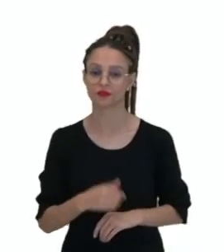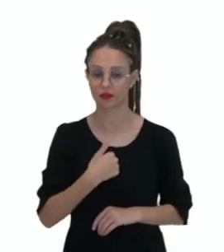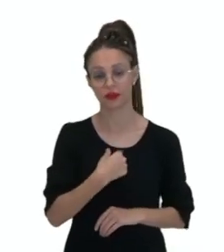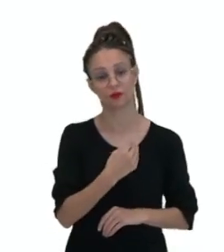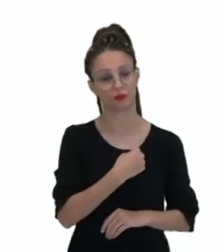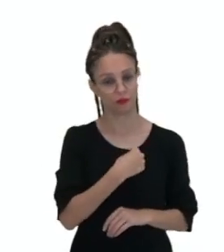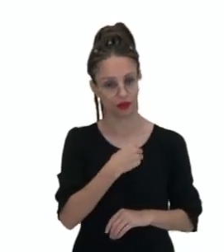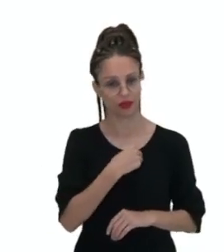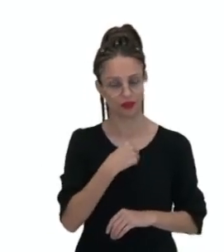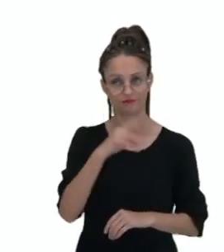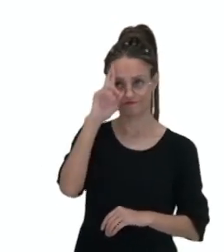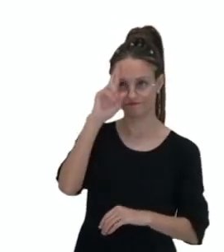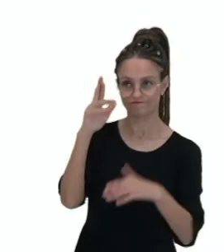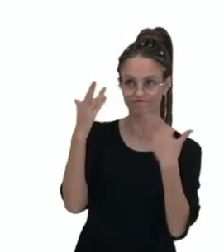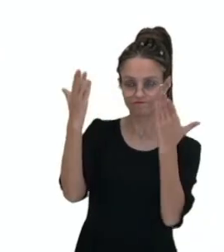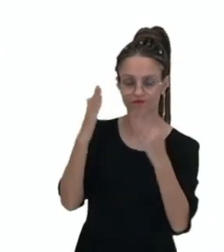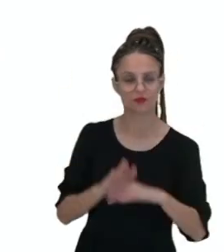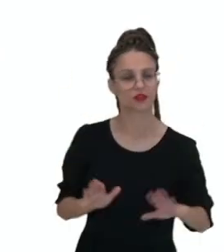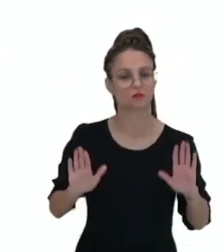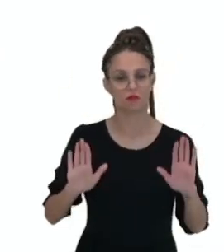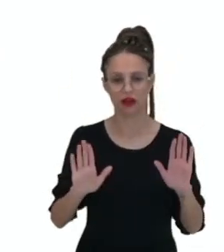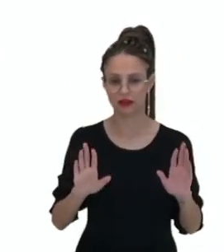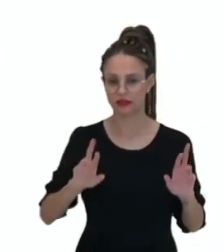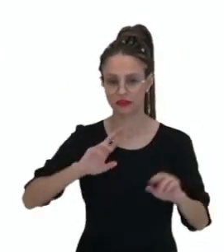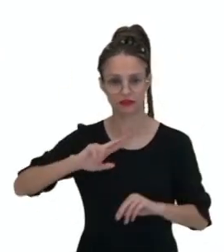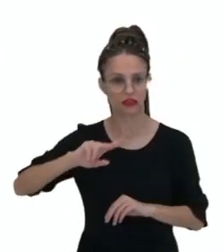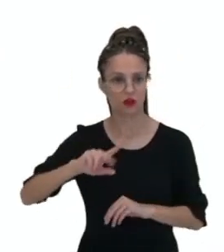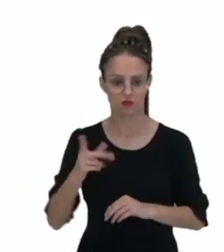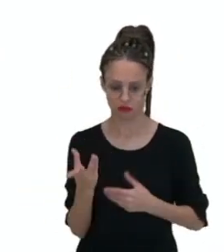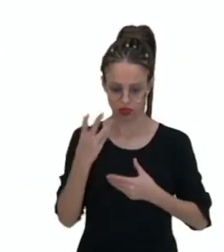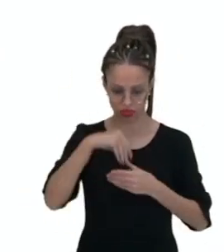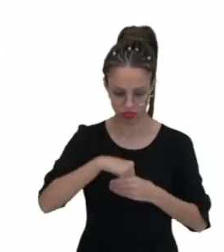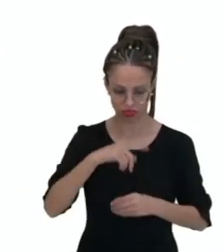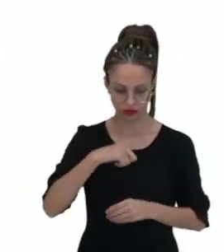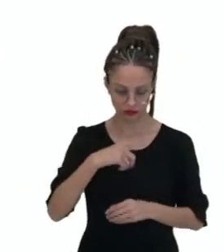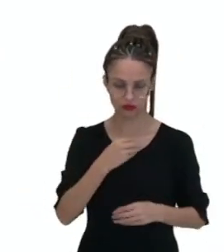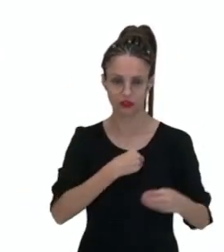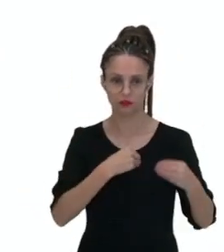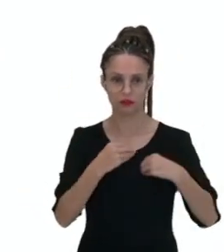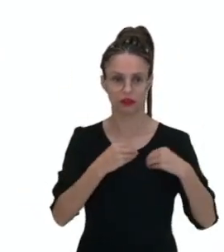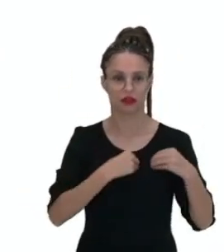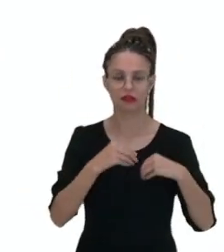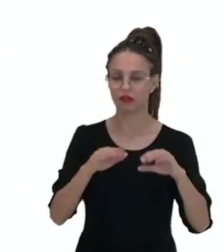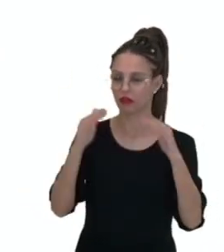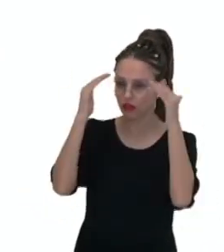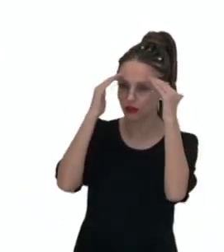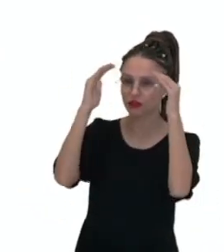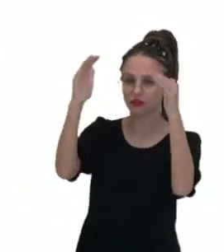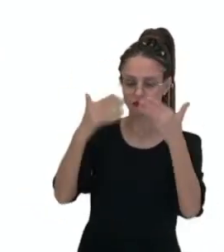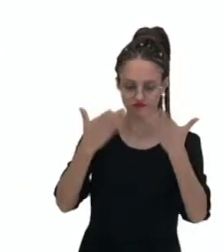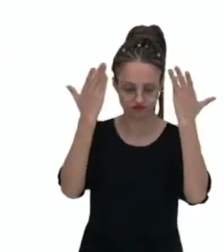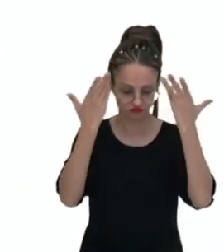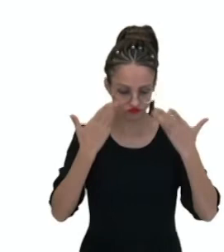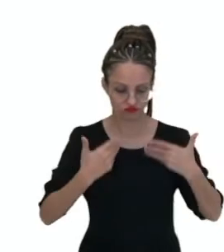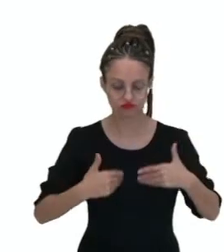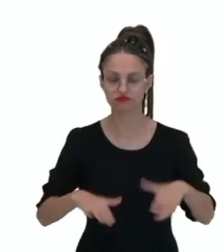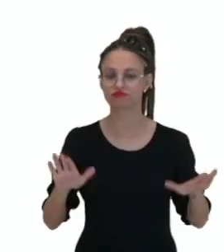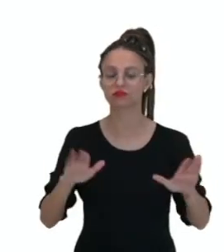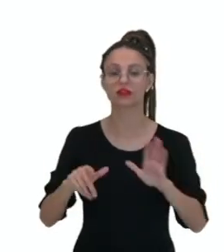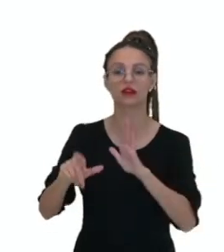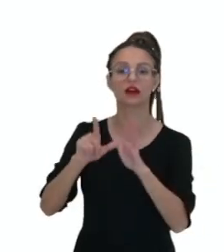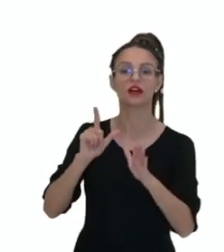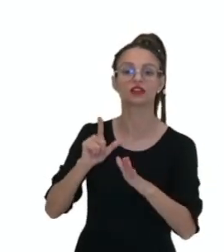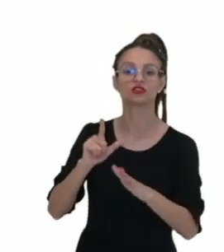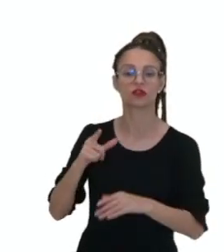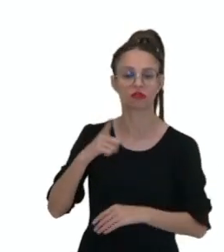Pequei, Senhor, mas não porque hei pecado, da vossa alta clemência me despido. Antes, quanto